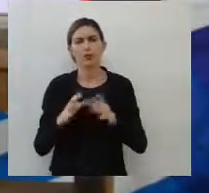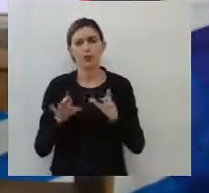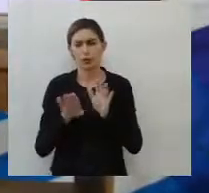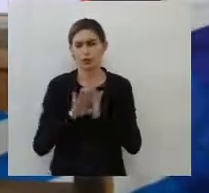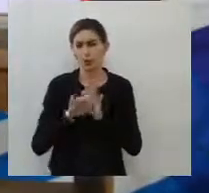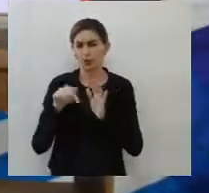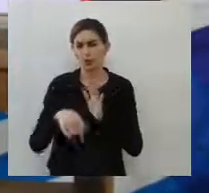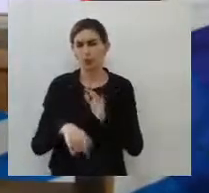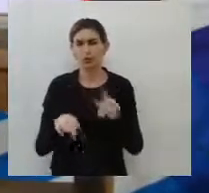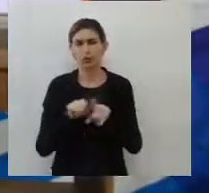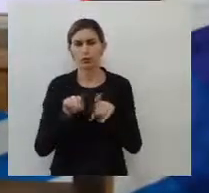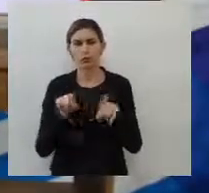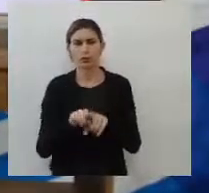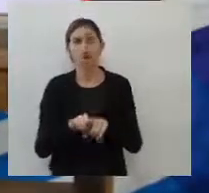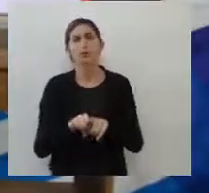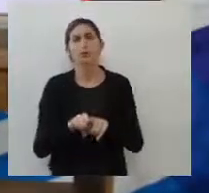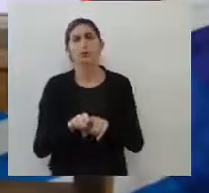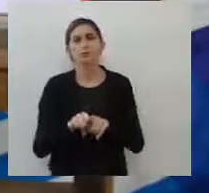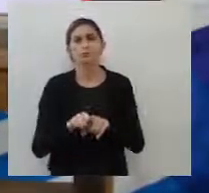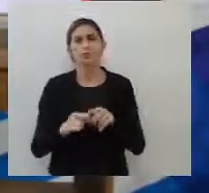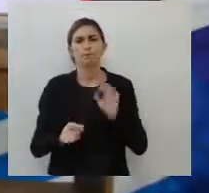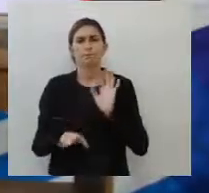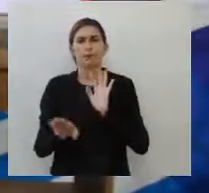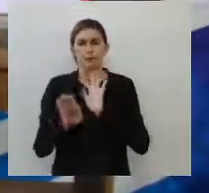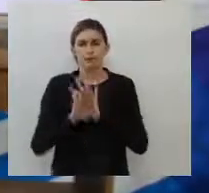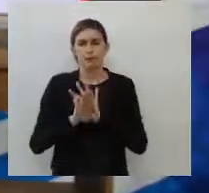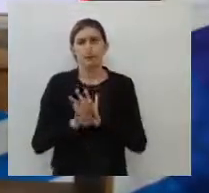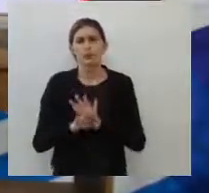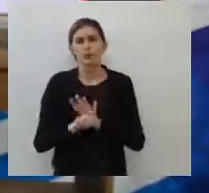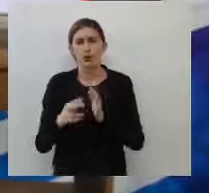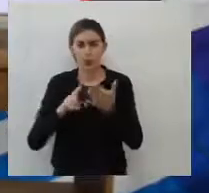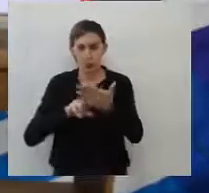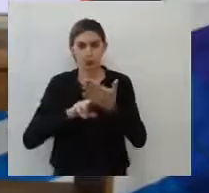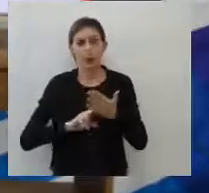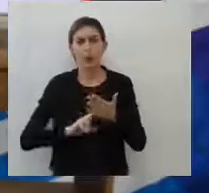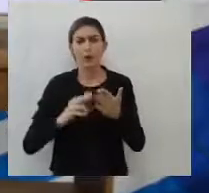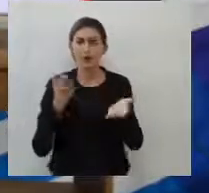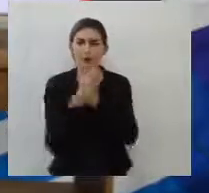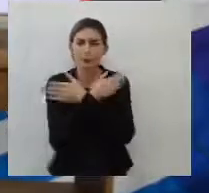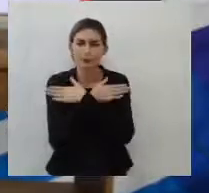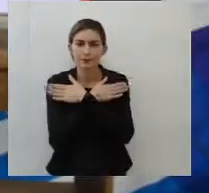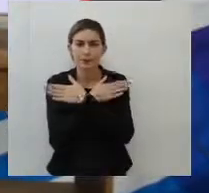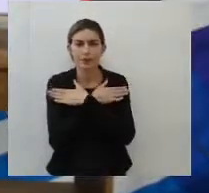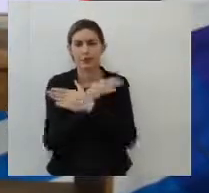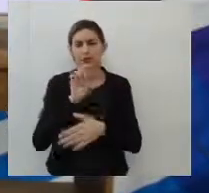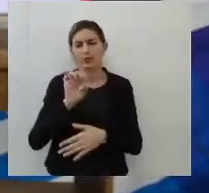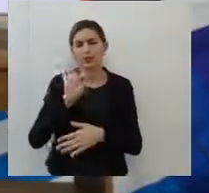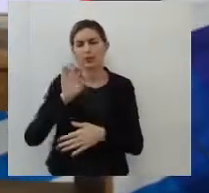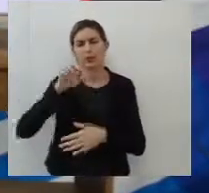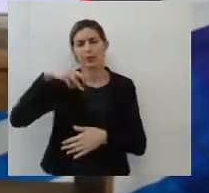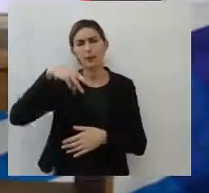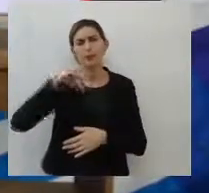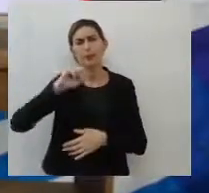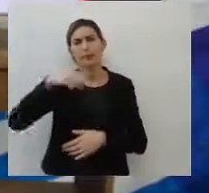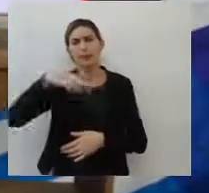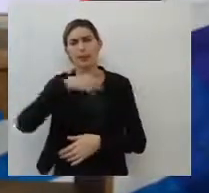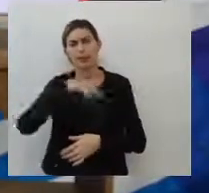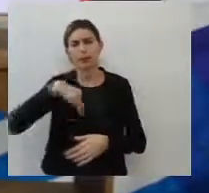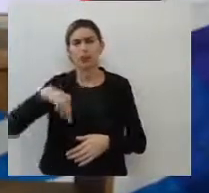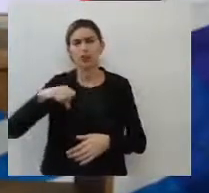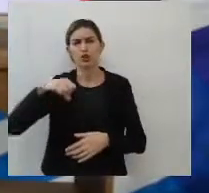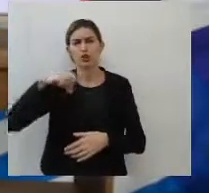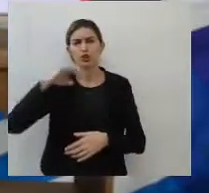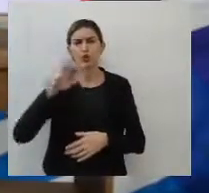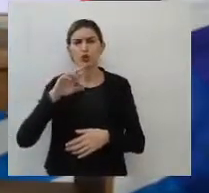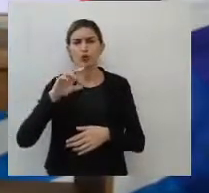Chegou aqui para mim também o seguinte, chegou mais um bilhetinho. Um abraço para ETE, ministro Fernando Lira,